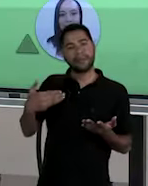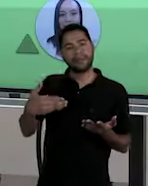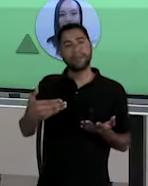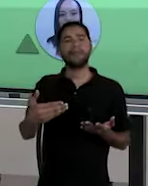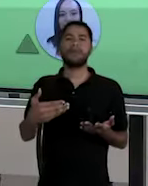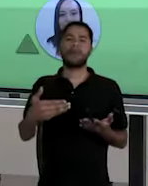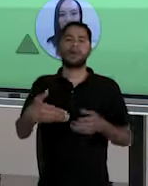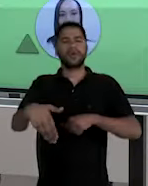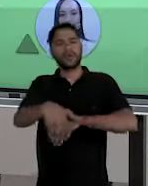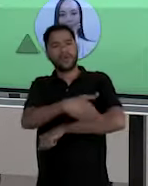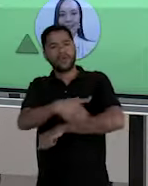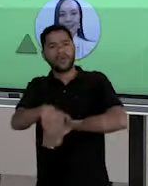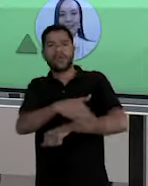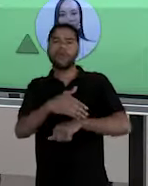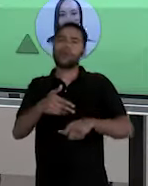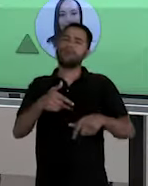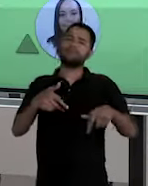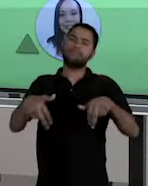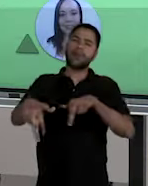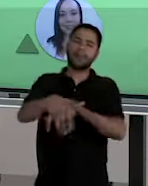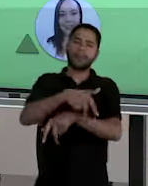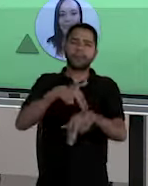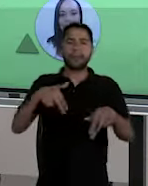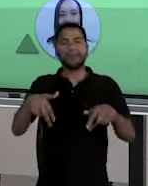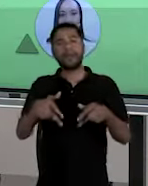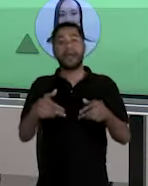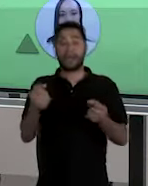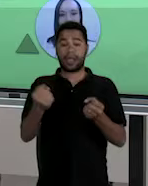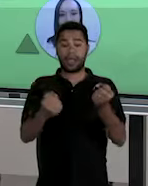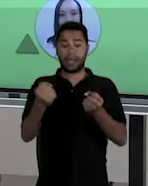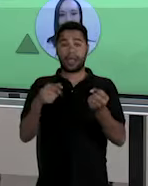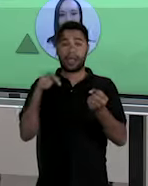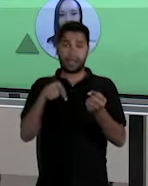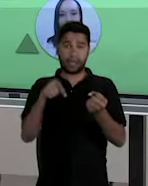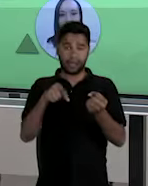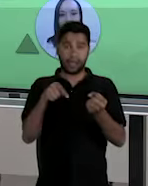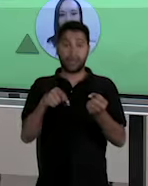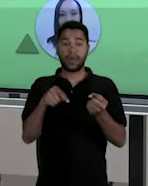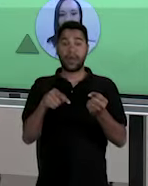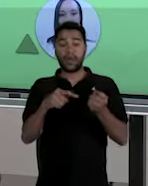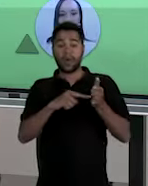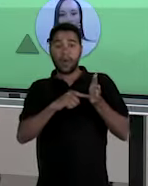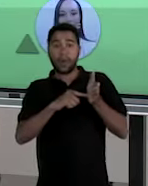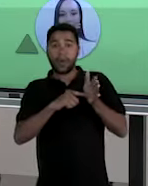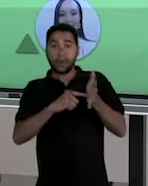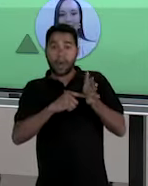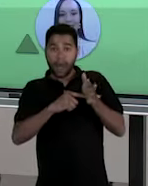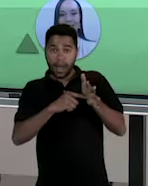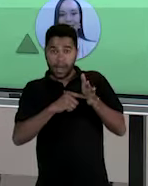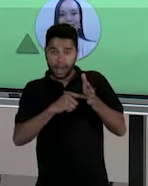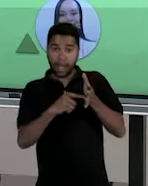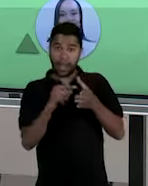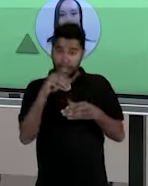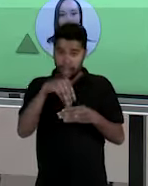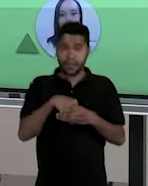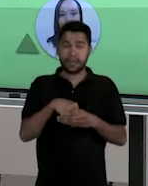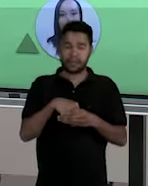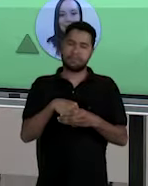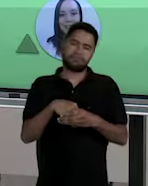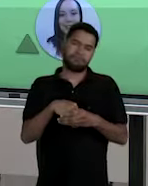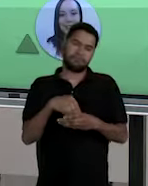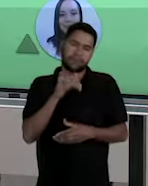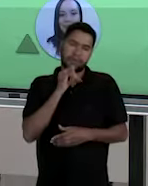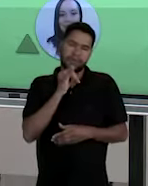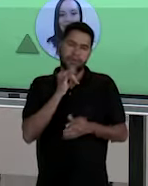nas ruas, circulando nos carros populares. O motor de combustão interna, que é um